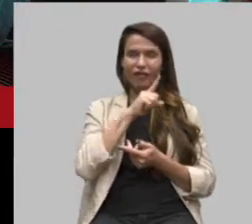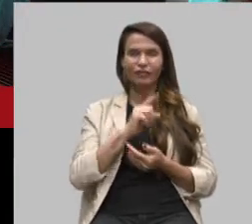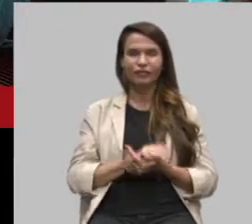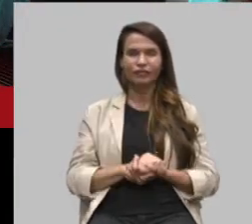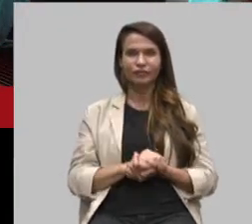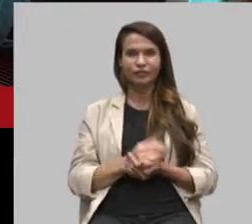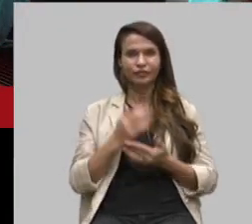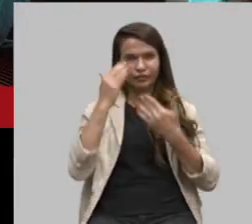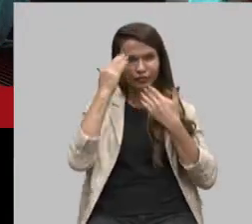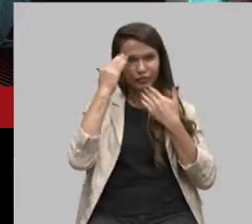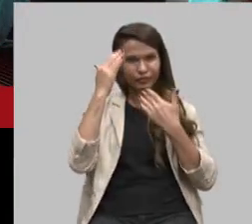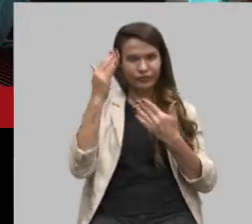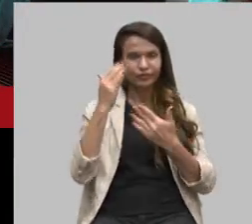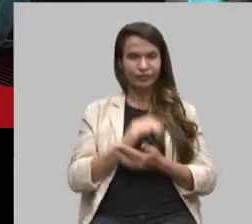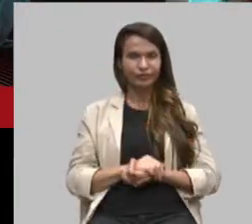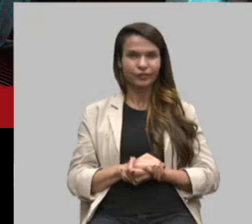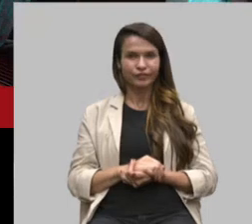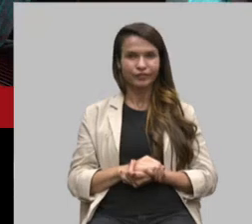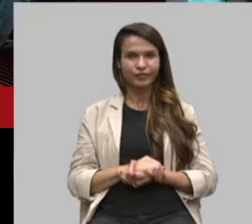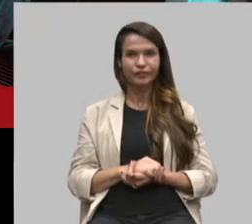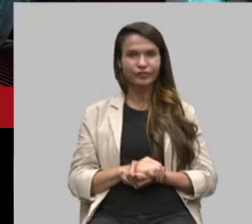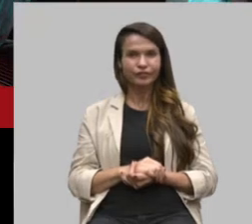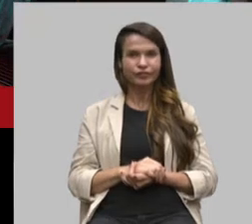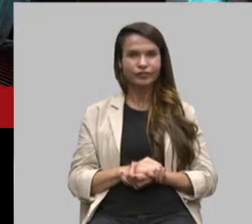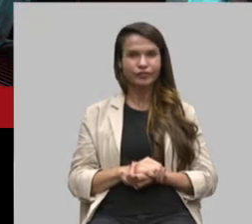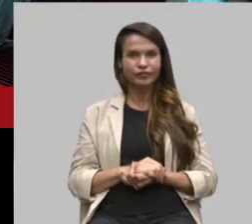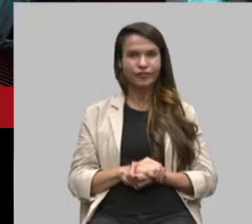a palavra meu nome é Larissa